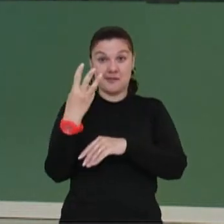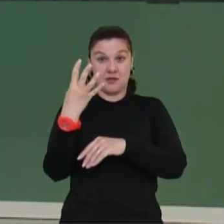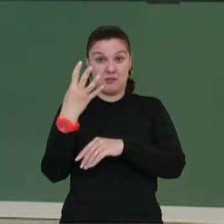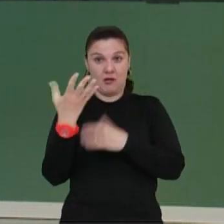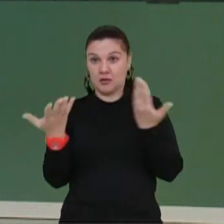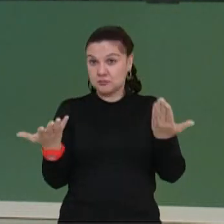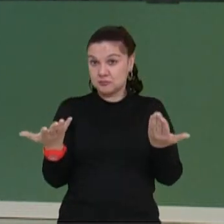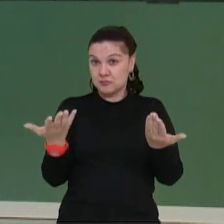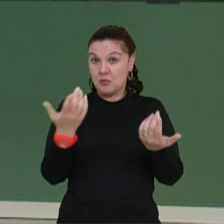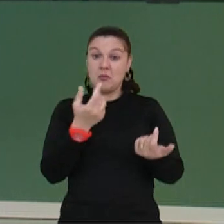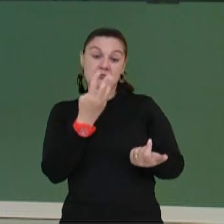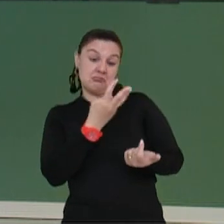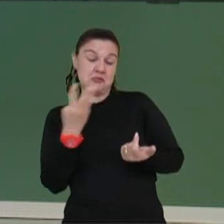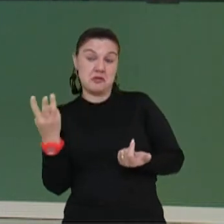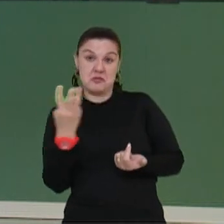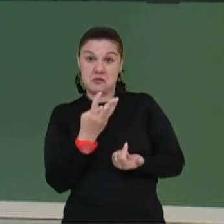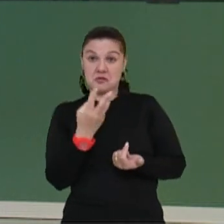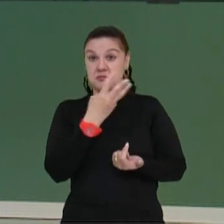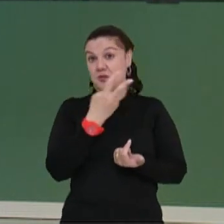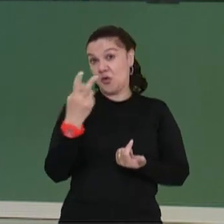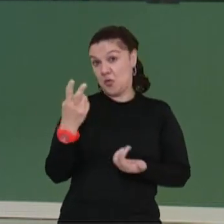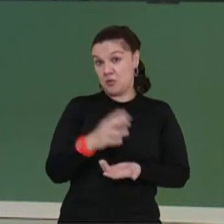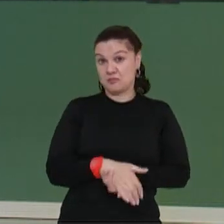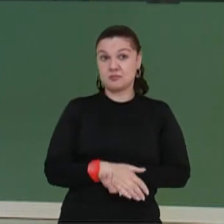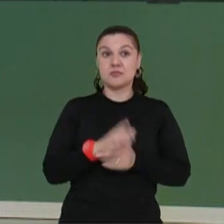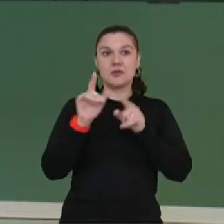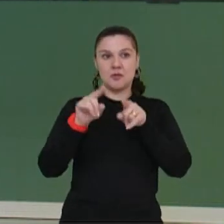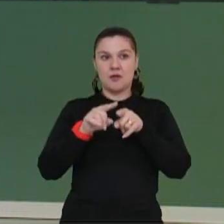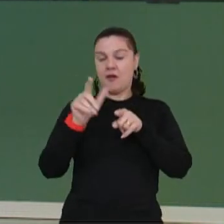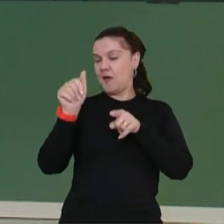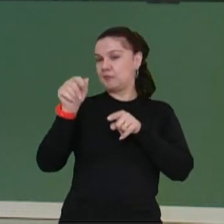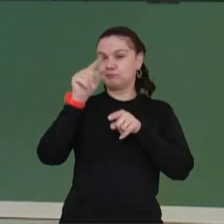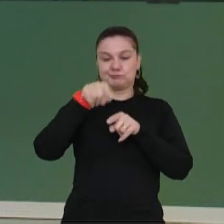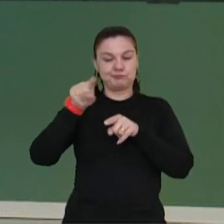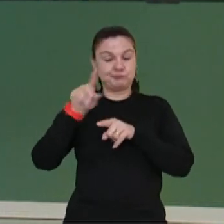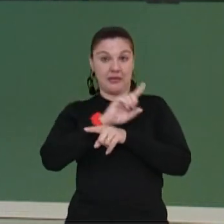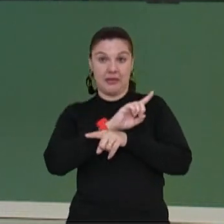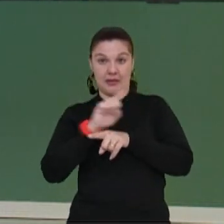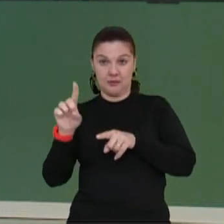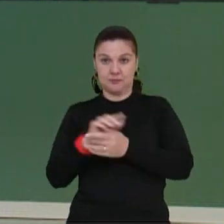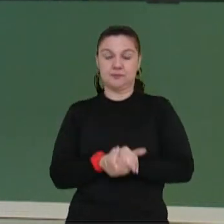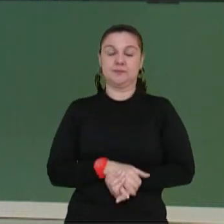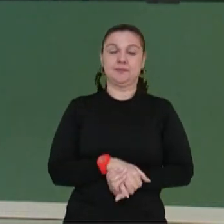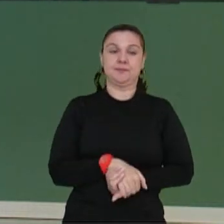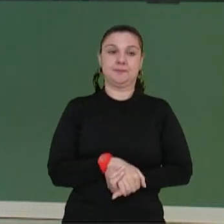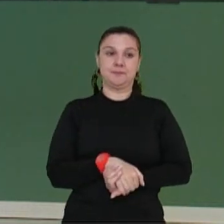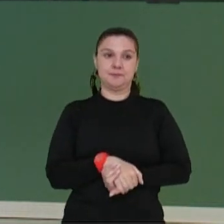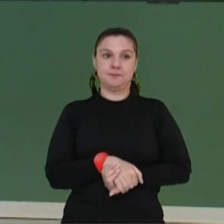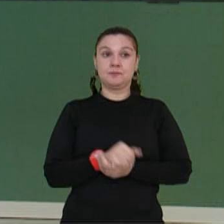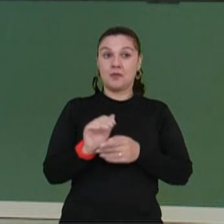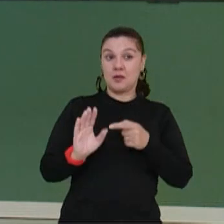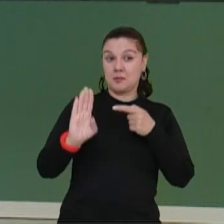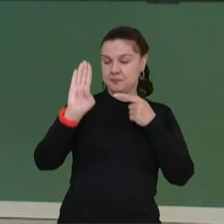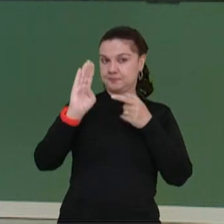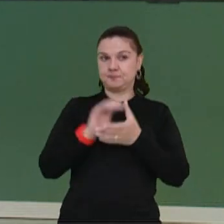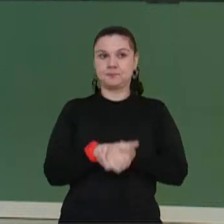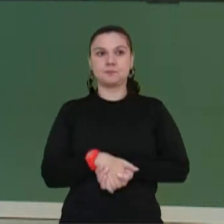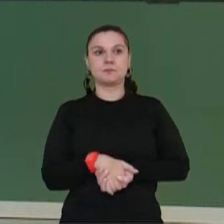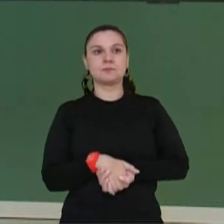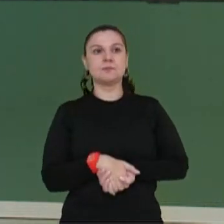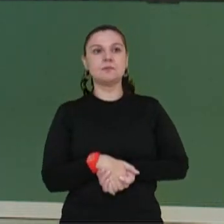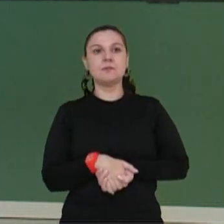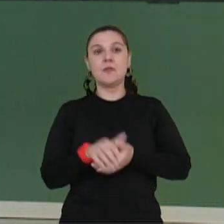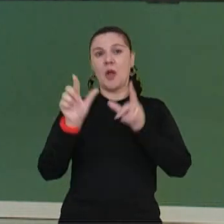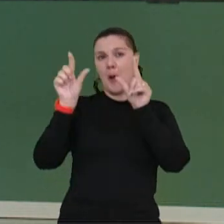Pode ser que algum tenha 33, pode ser que algum tenha 32. Então, essa letra A não funcionou. Tá bom? A letra B.